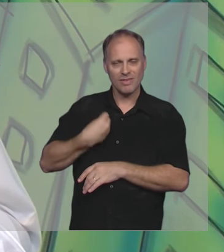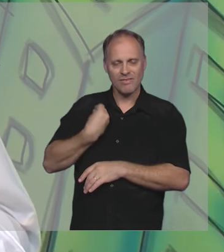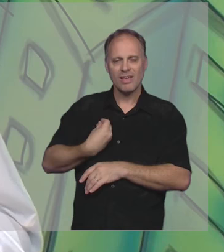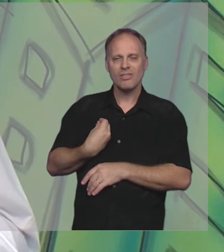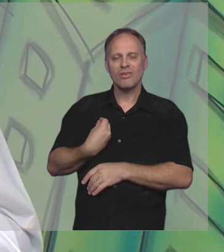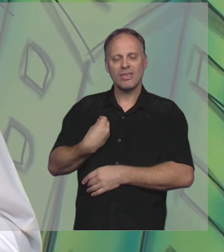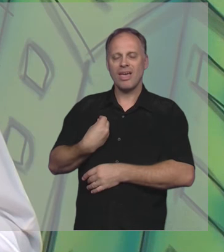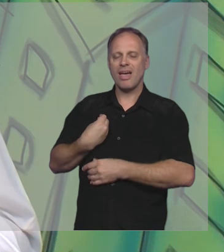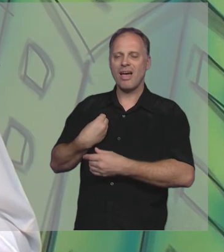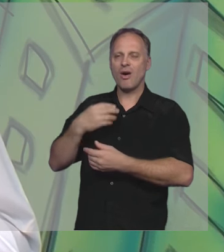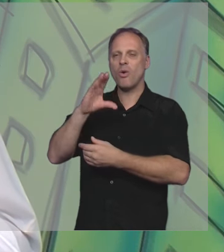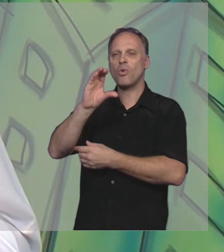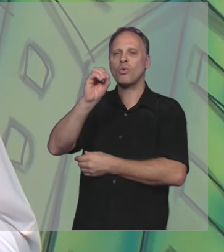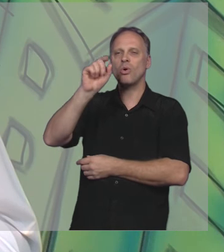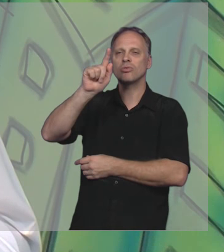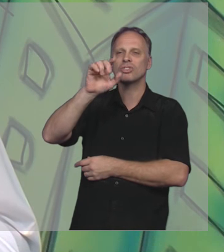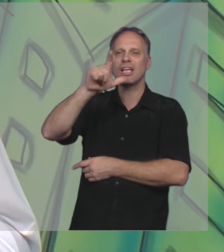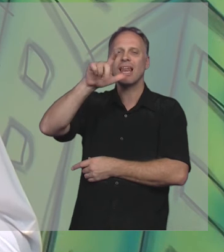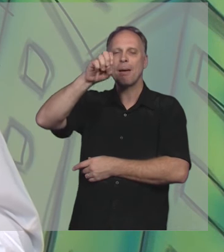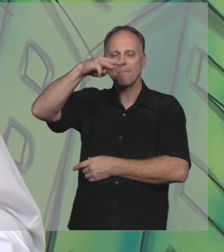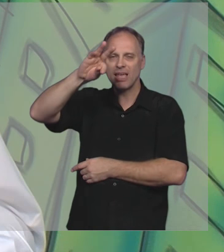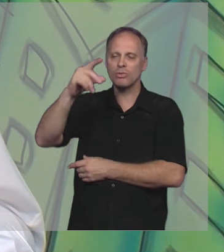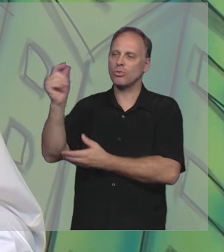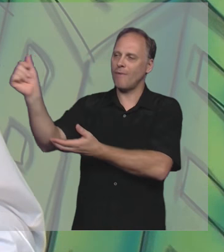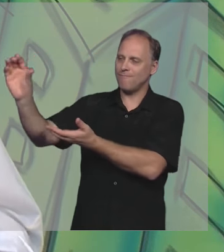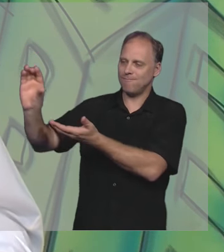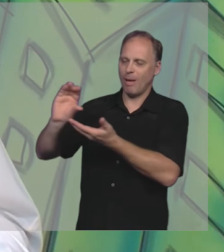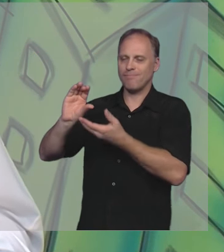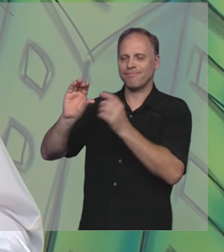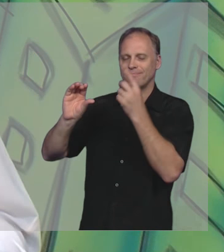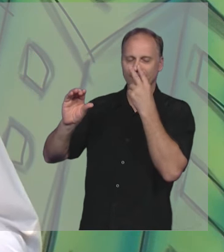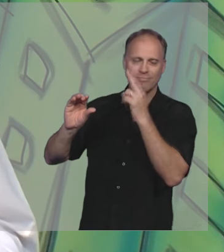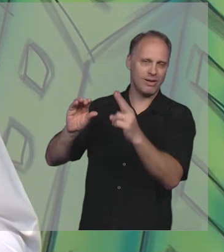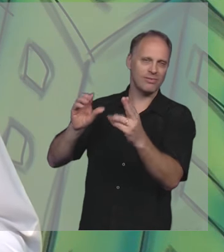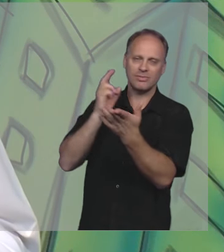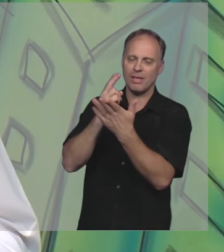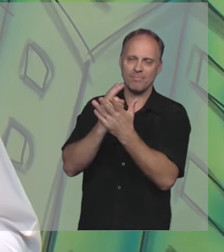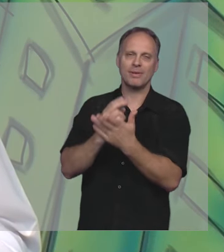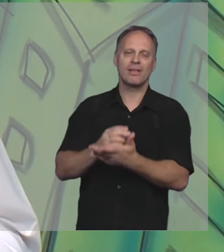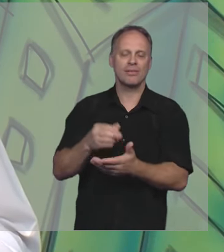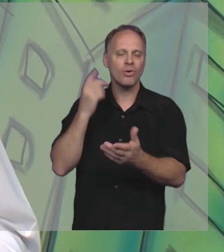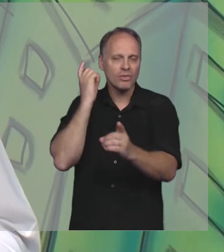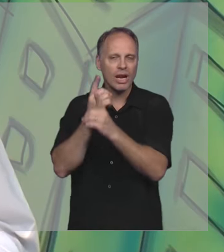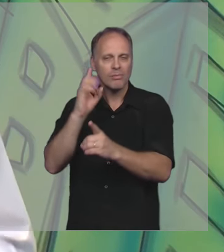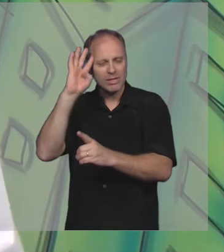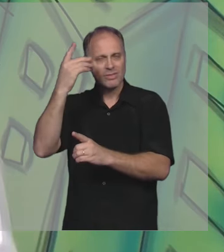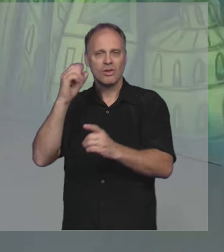o congelamento dos nossos custeios, a gente poder encontrar alternativas juntos.